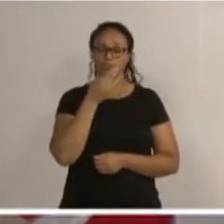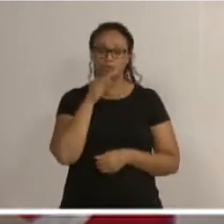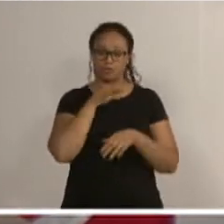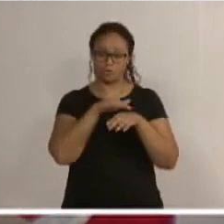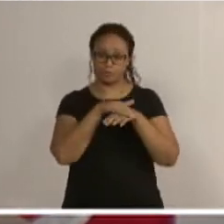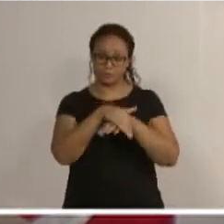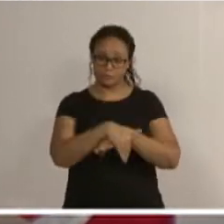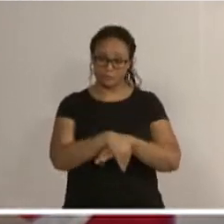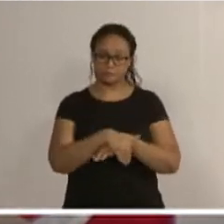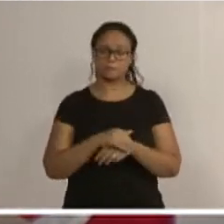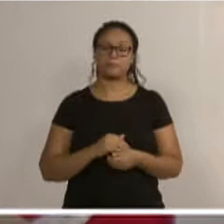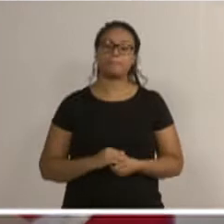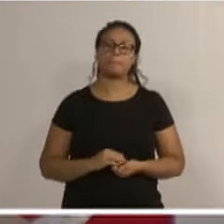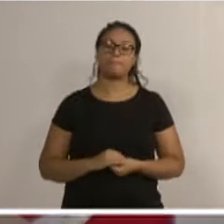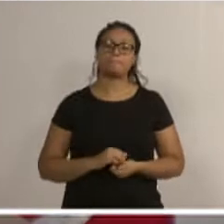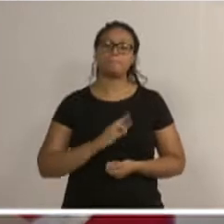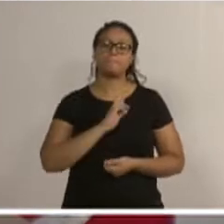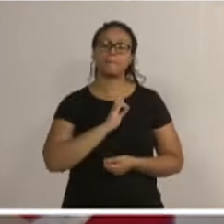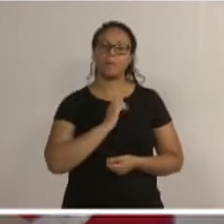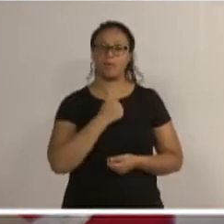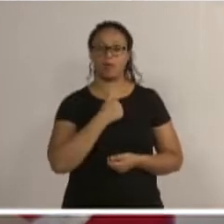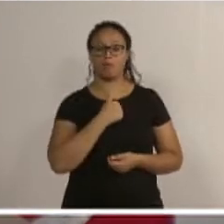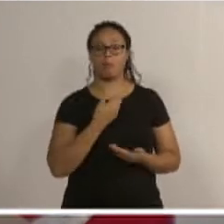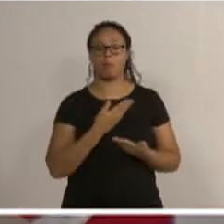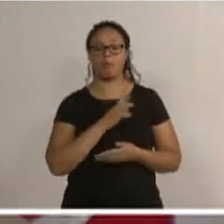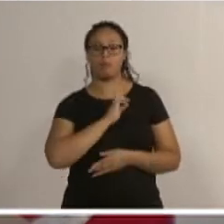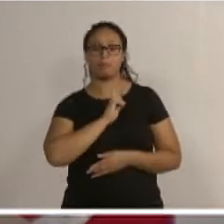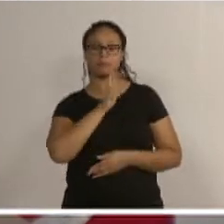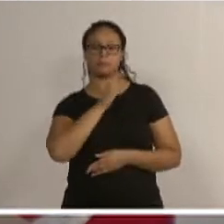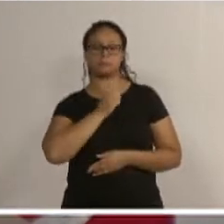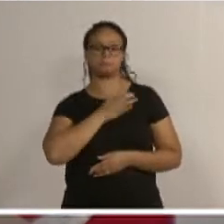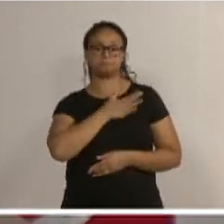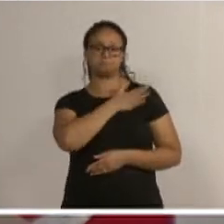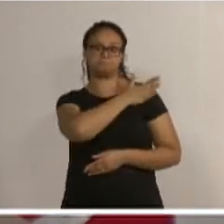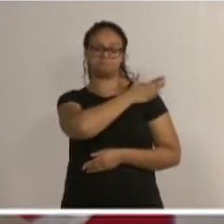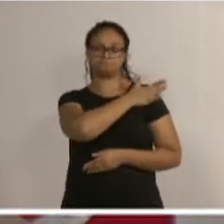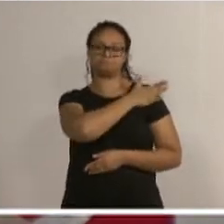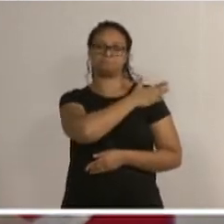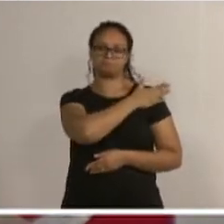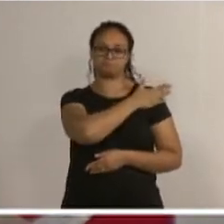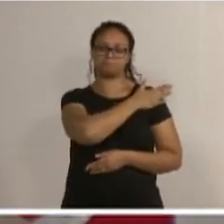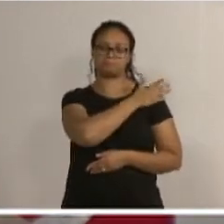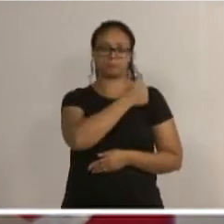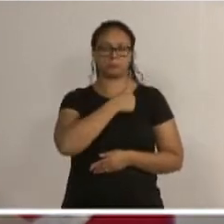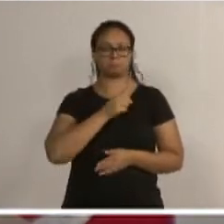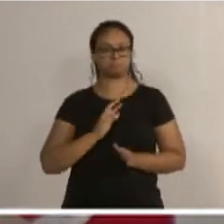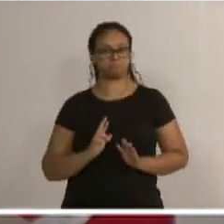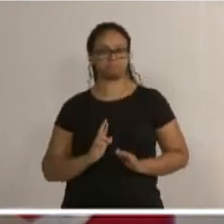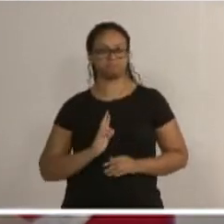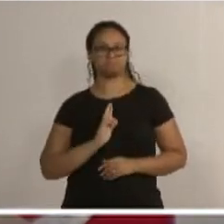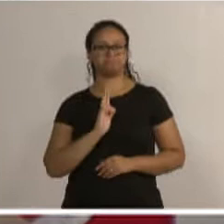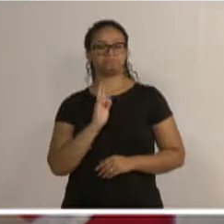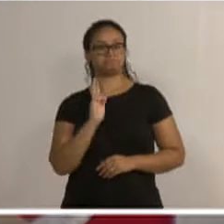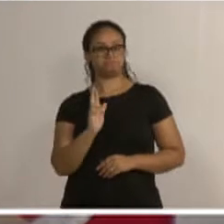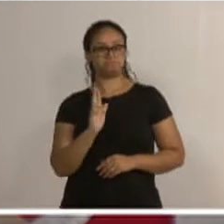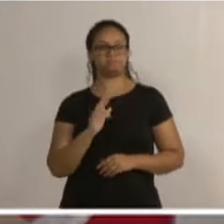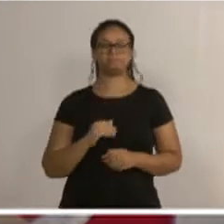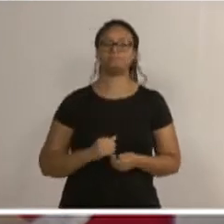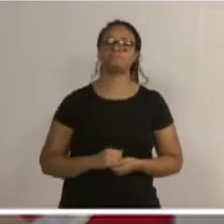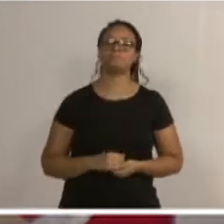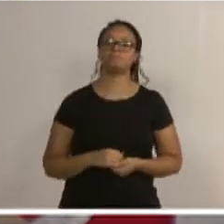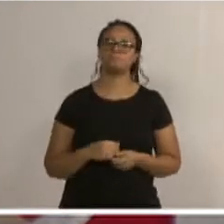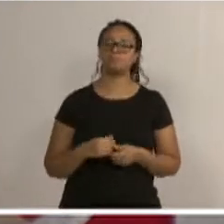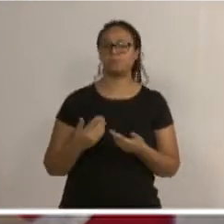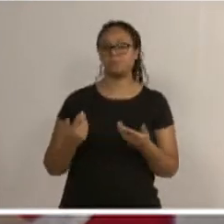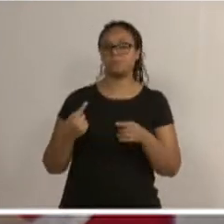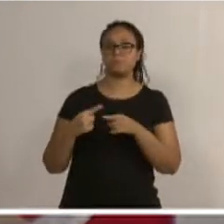que me incumbiu de representá-lo nessa audiência pública, nesse evento importante, tendo em vista, como o vereador Almir já